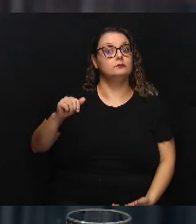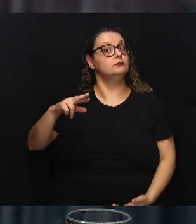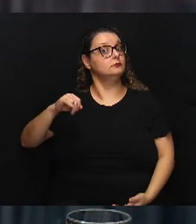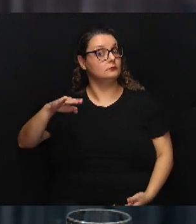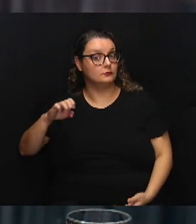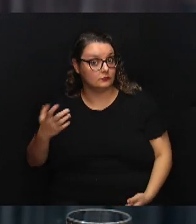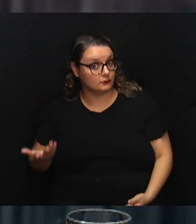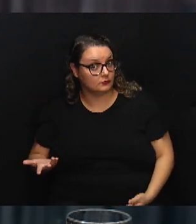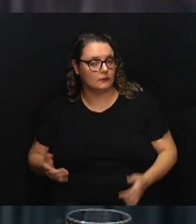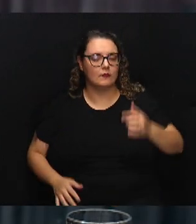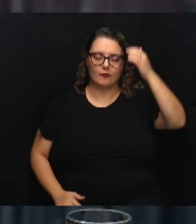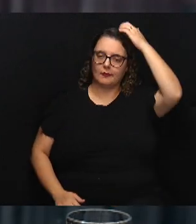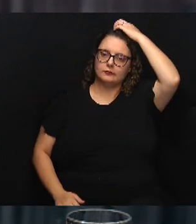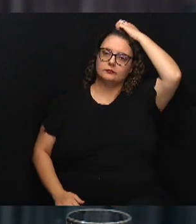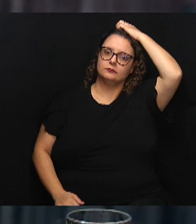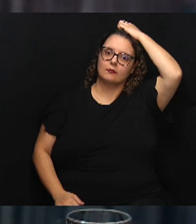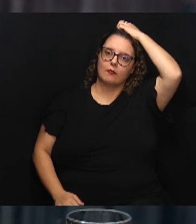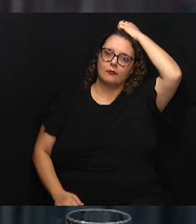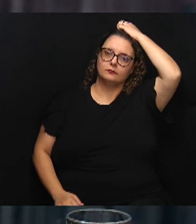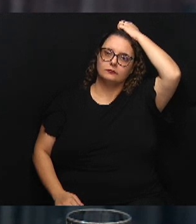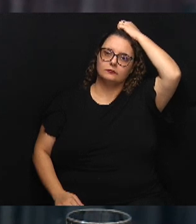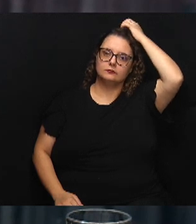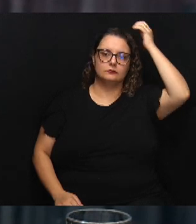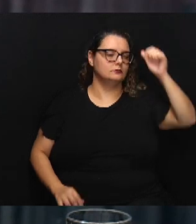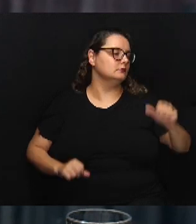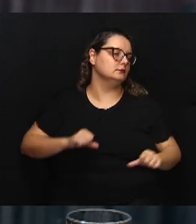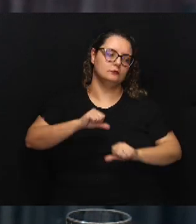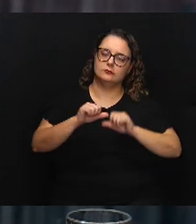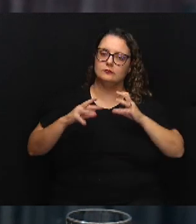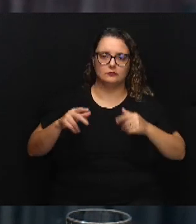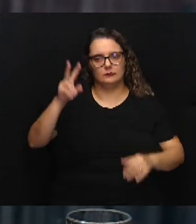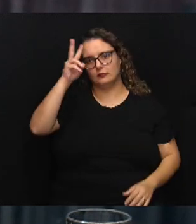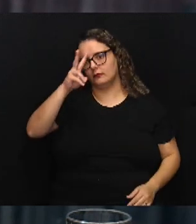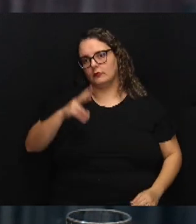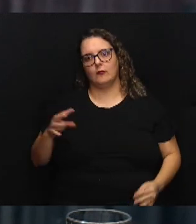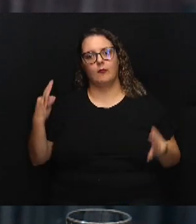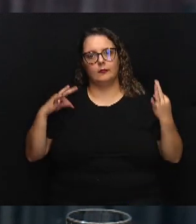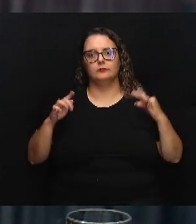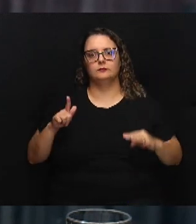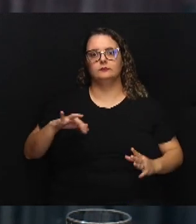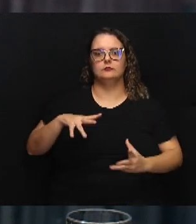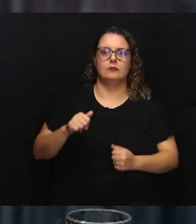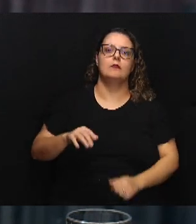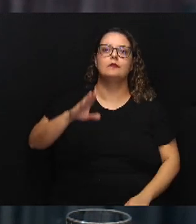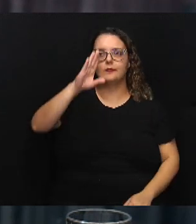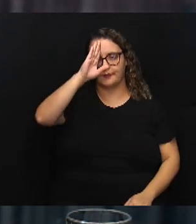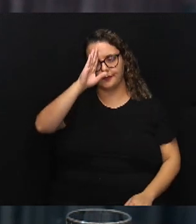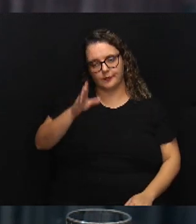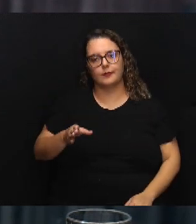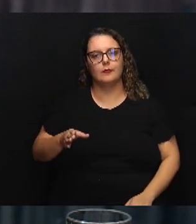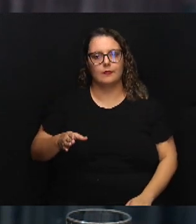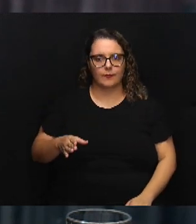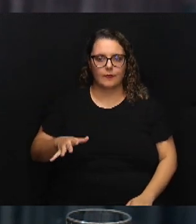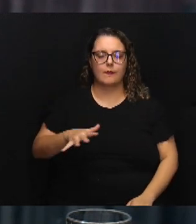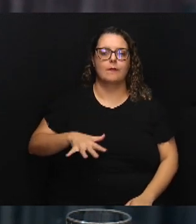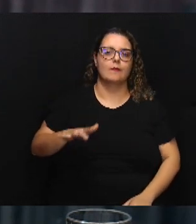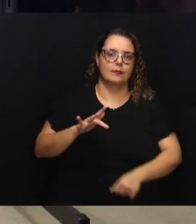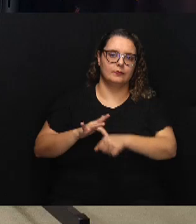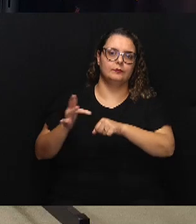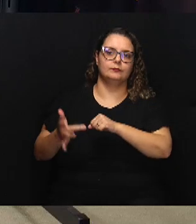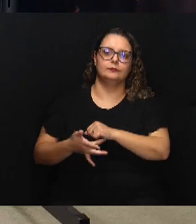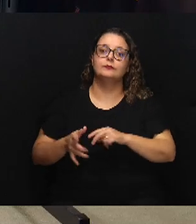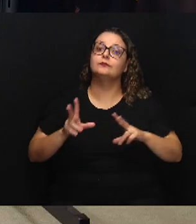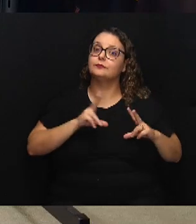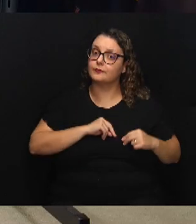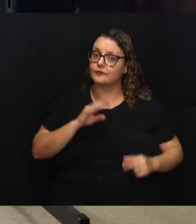Caribe. Então, assim, mudou toda a história do turismo, essa questão da globalização, principalmente incidência das redes sociais. Ah,